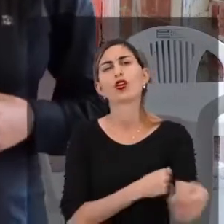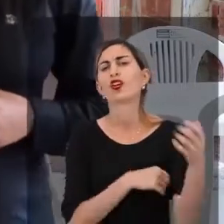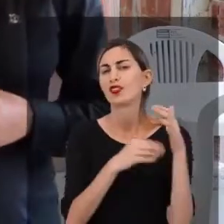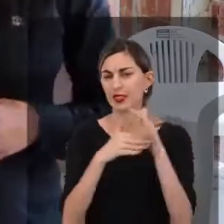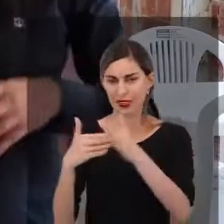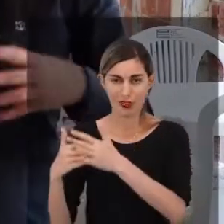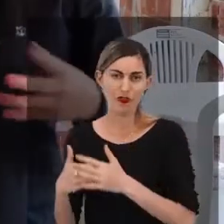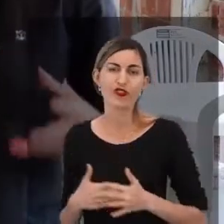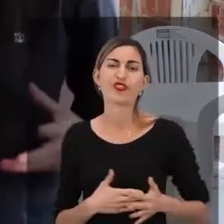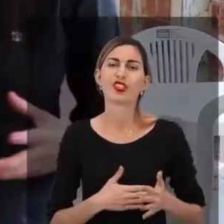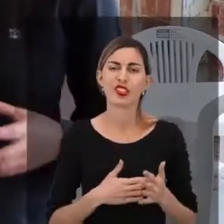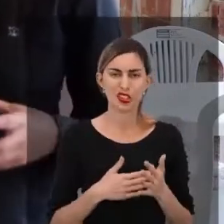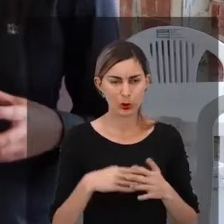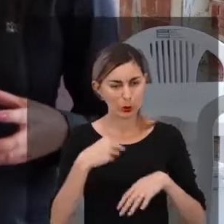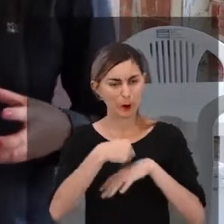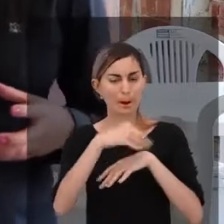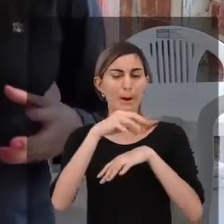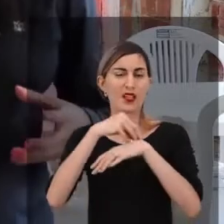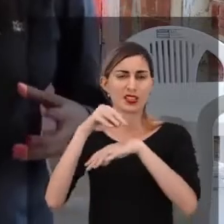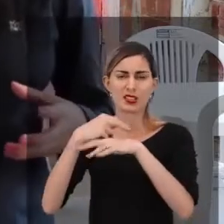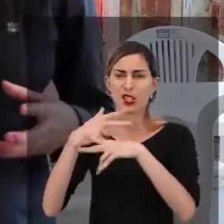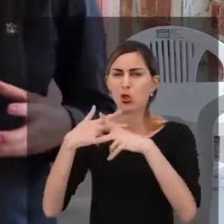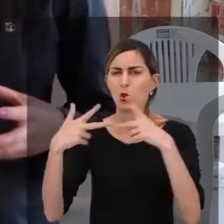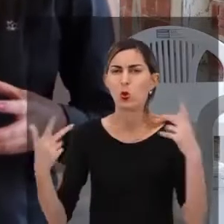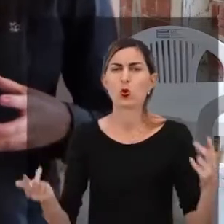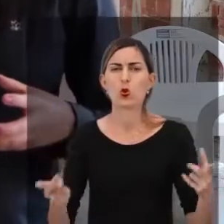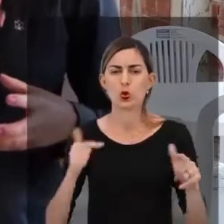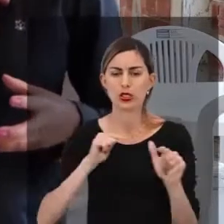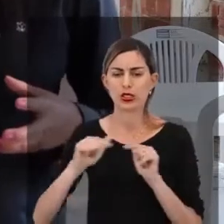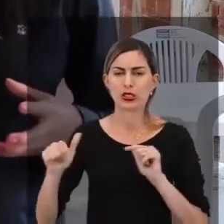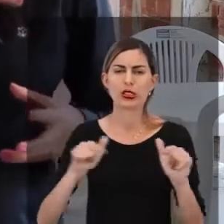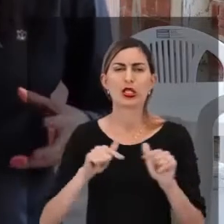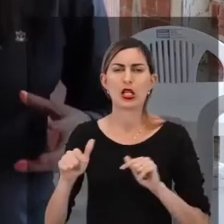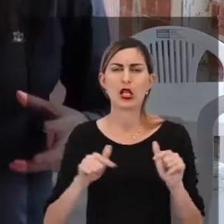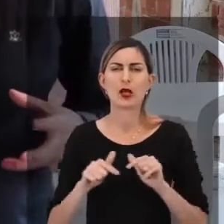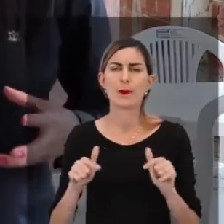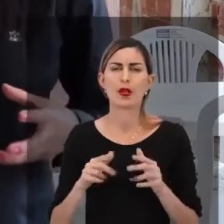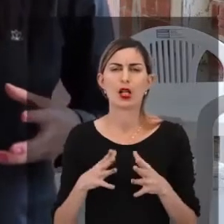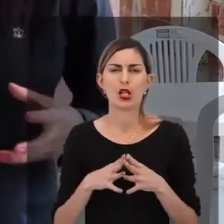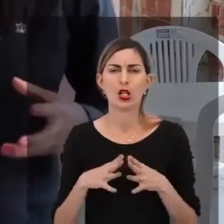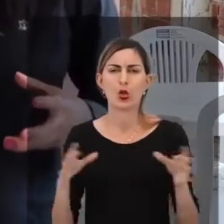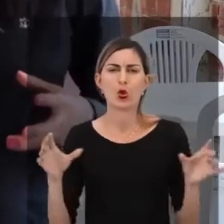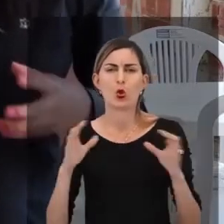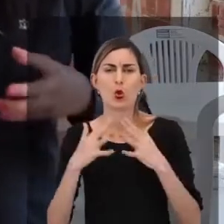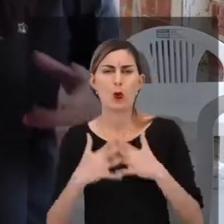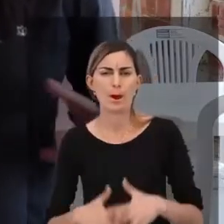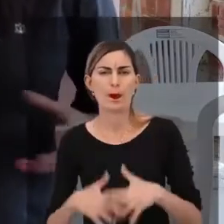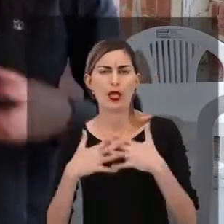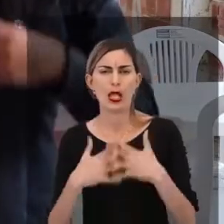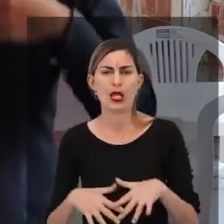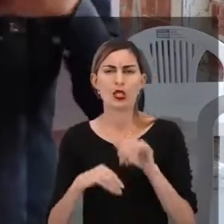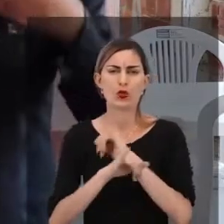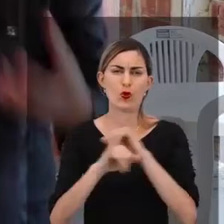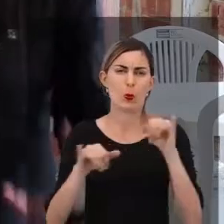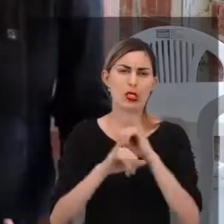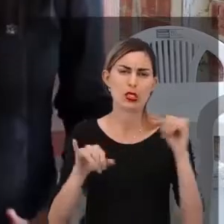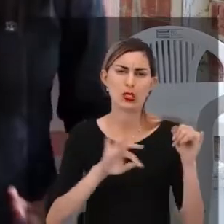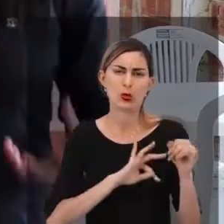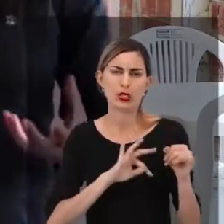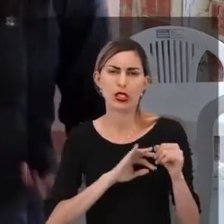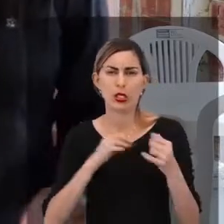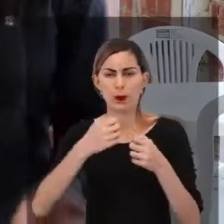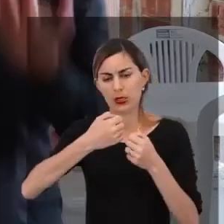pouca. É um desafio, né, o Monique? desafio, você passar coisas tipo trabalho complexo,